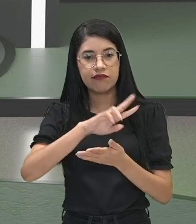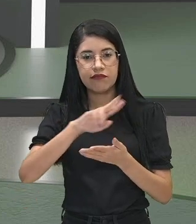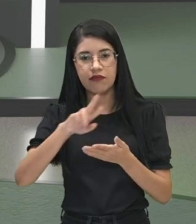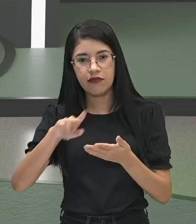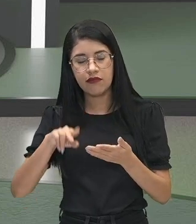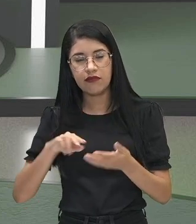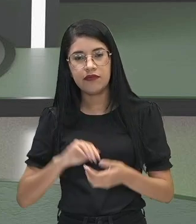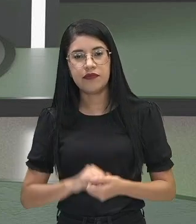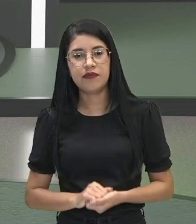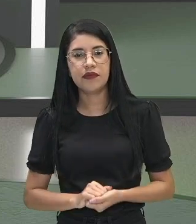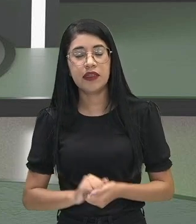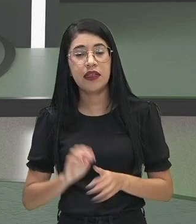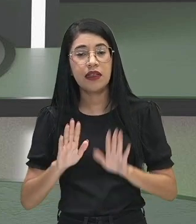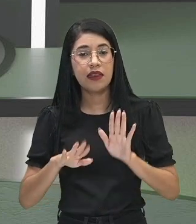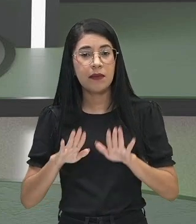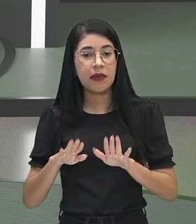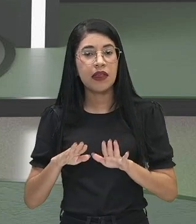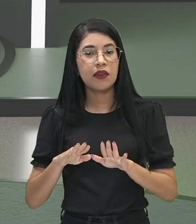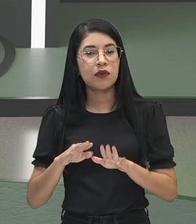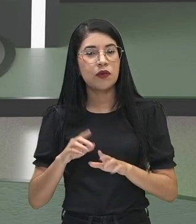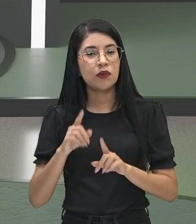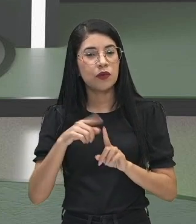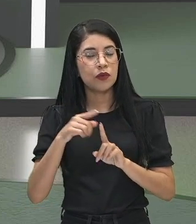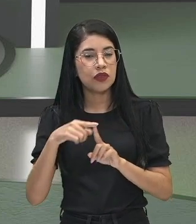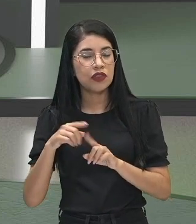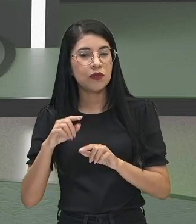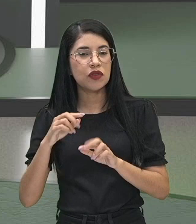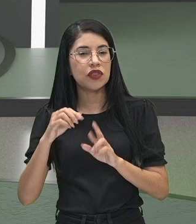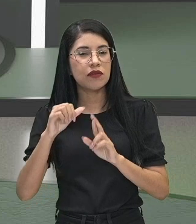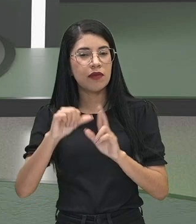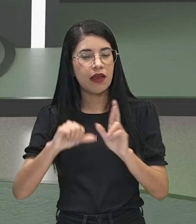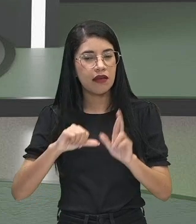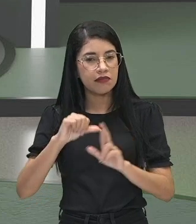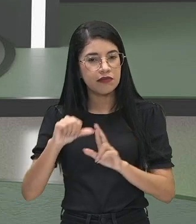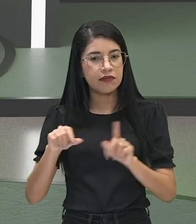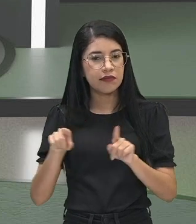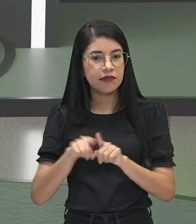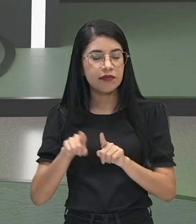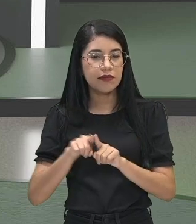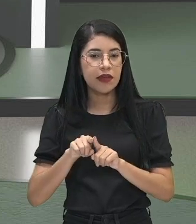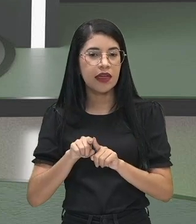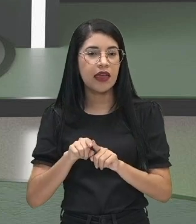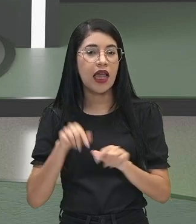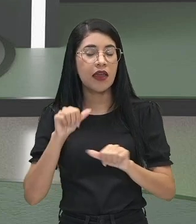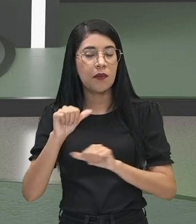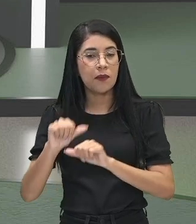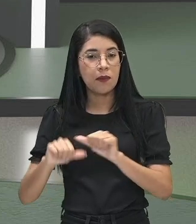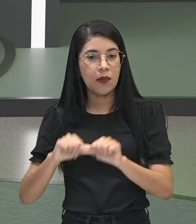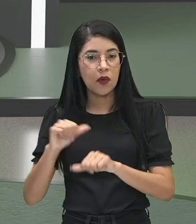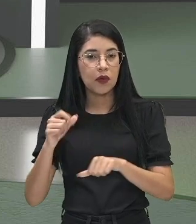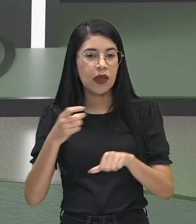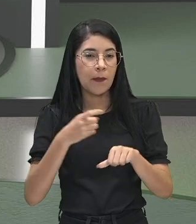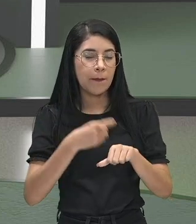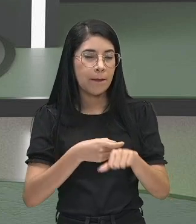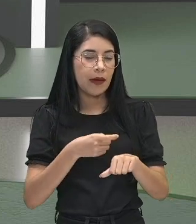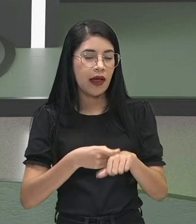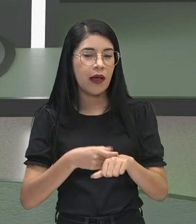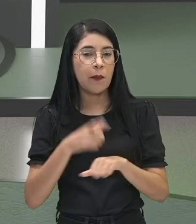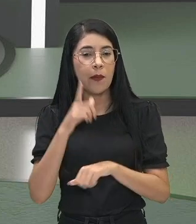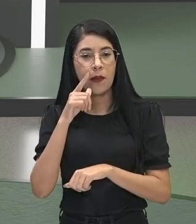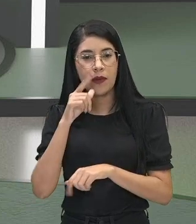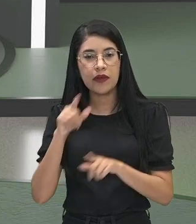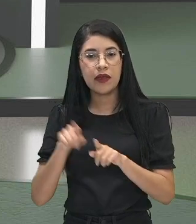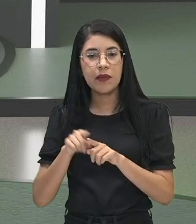entalpia. Dependendo dos vários tipos de reações, nós temos de mudanças de estados físicos. Então, nós temos vários e nós